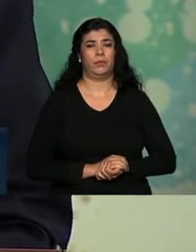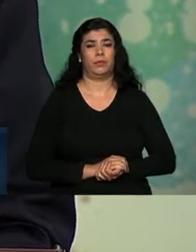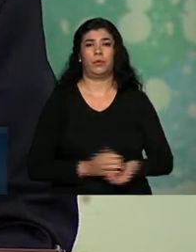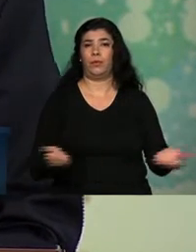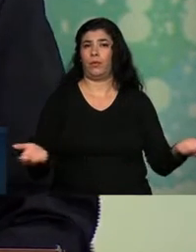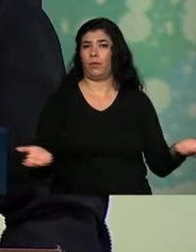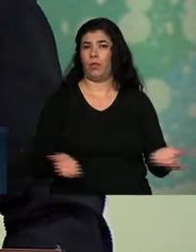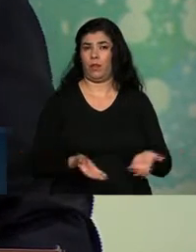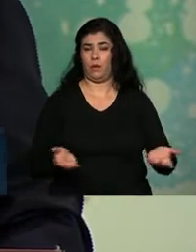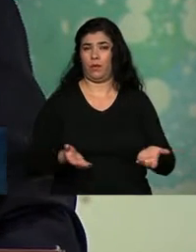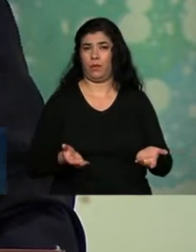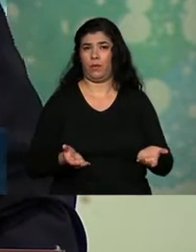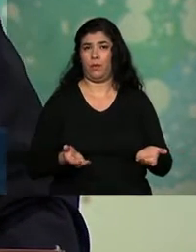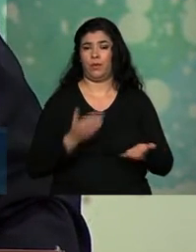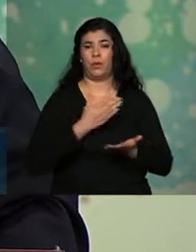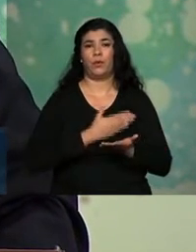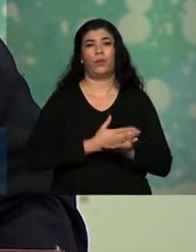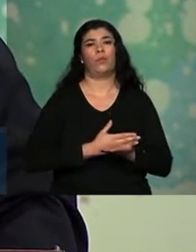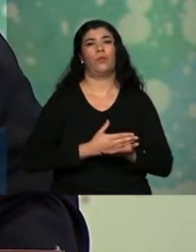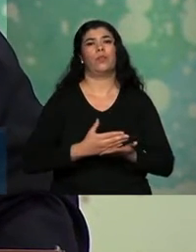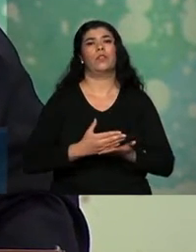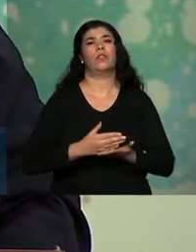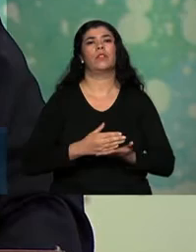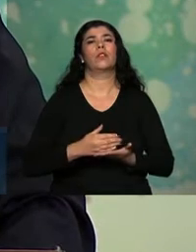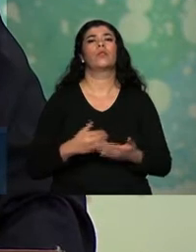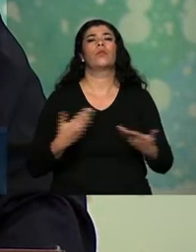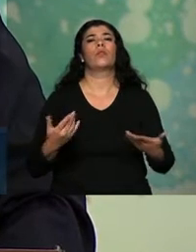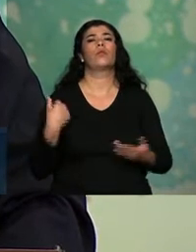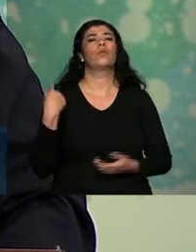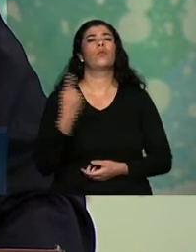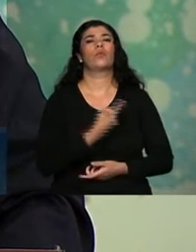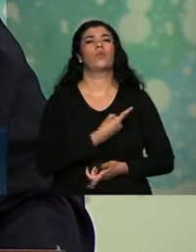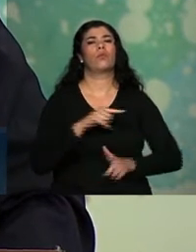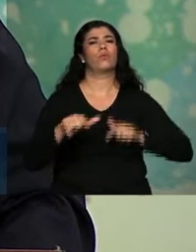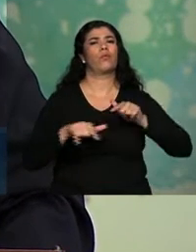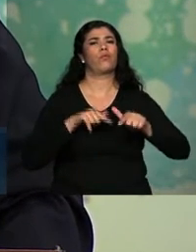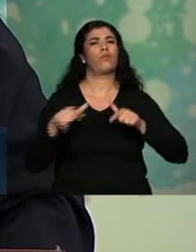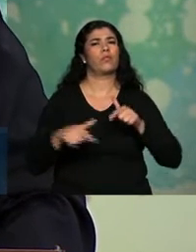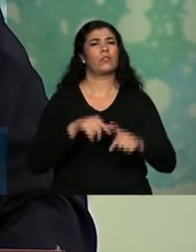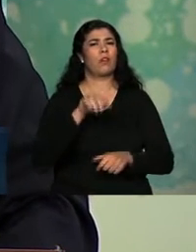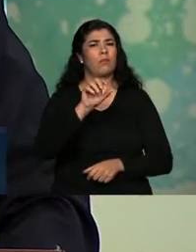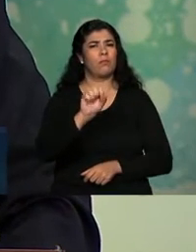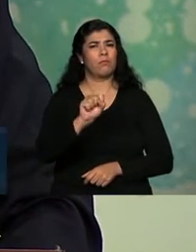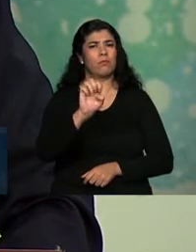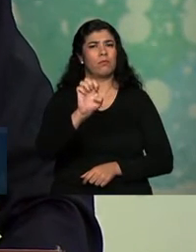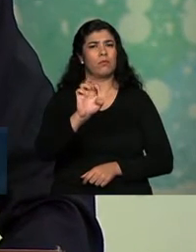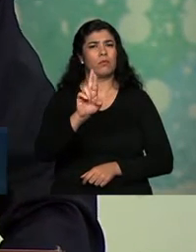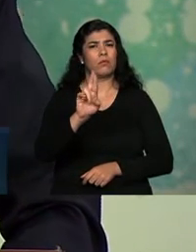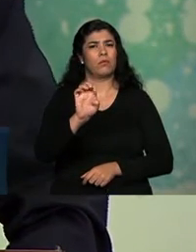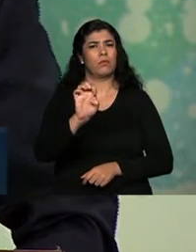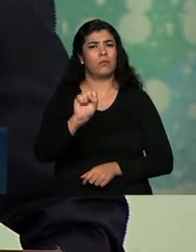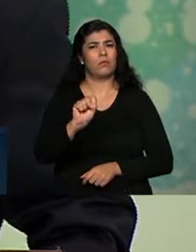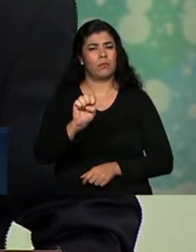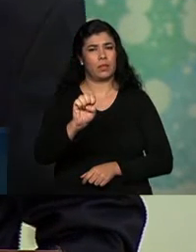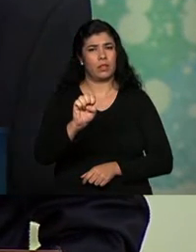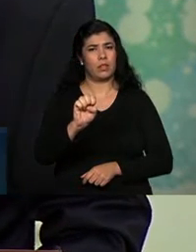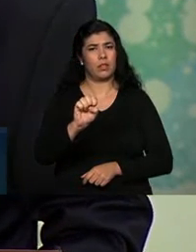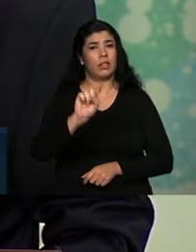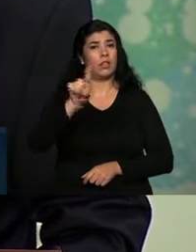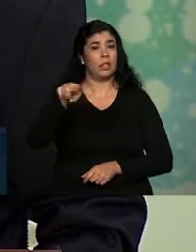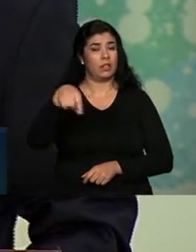E agora vem a tarefa do SEBRAE, agora é conosco. O passo seguinte à formalização é